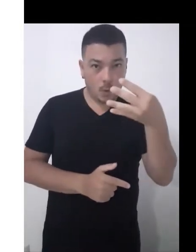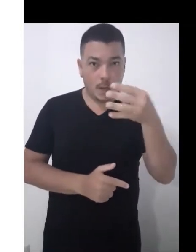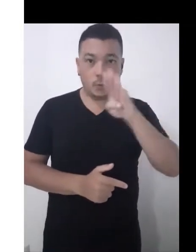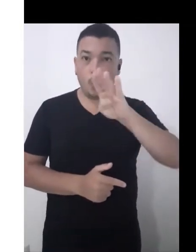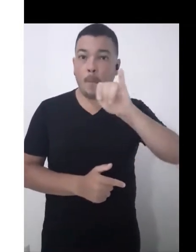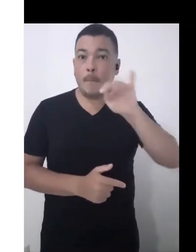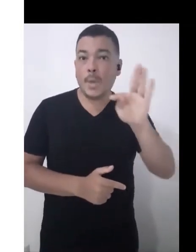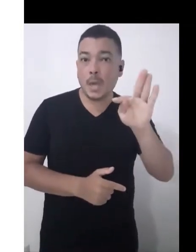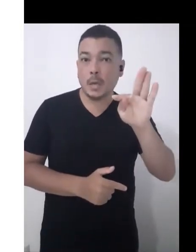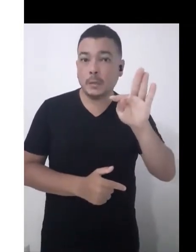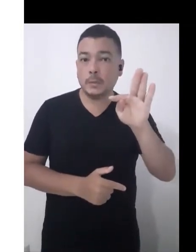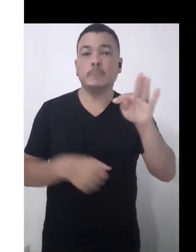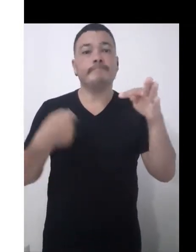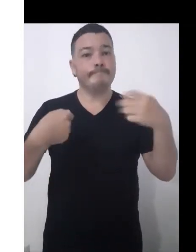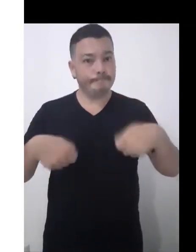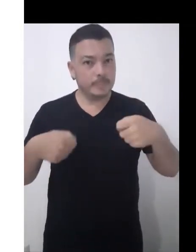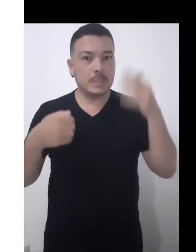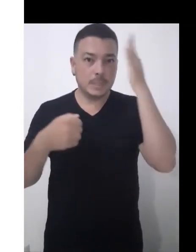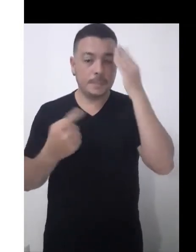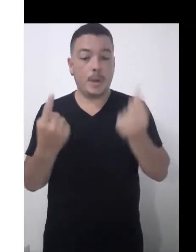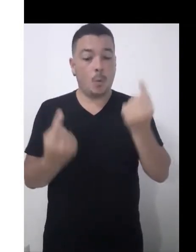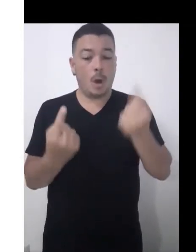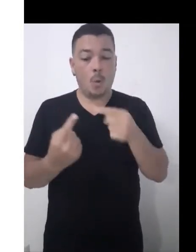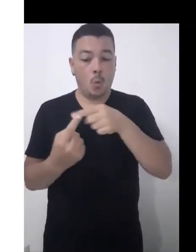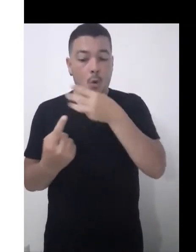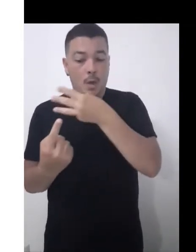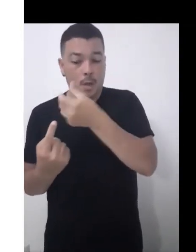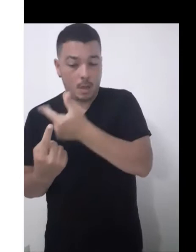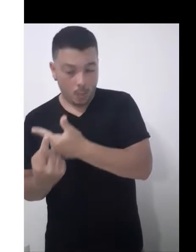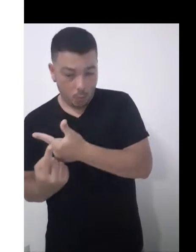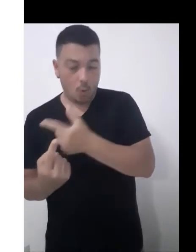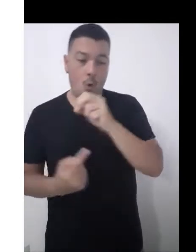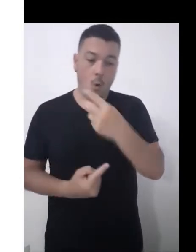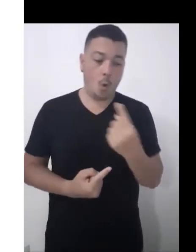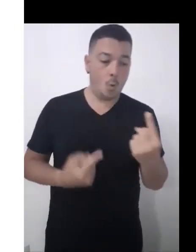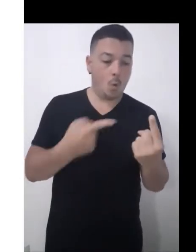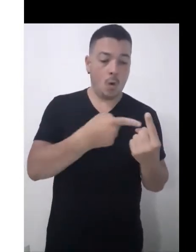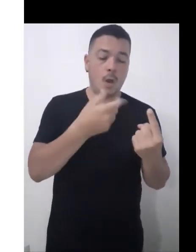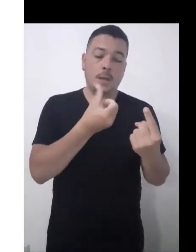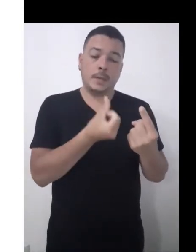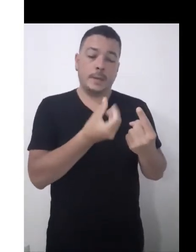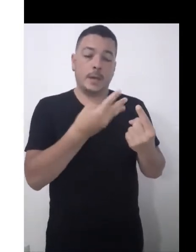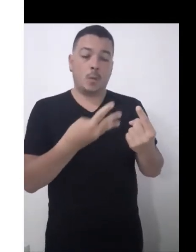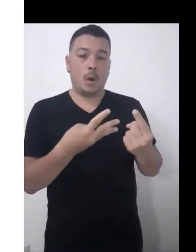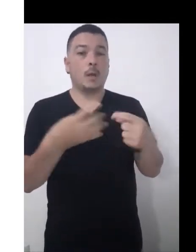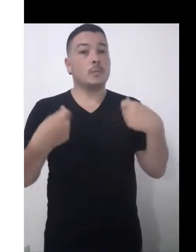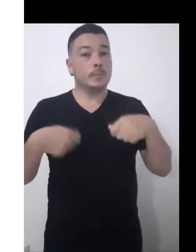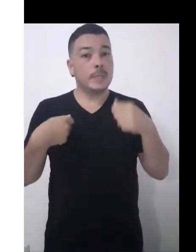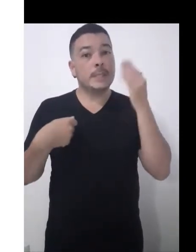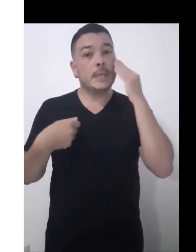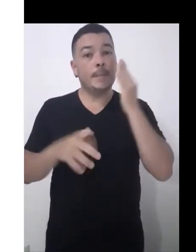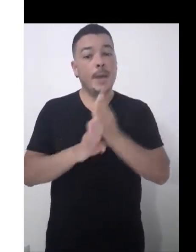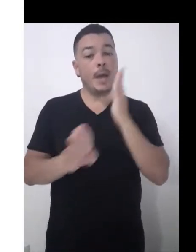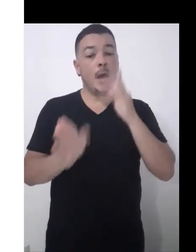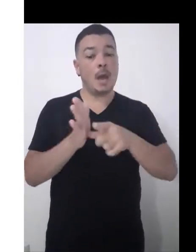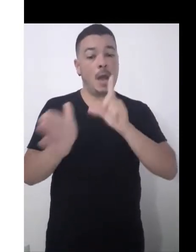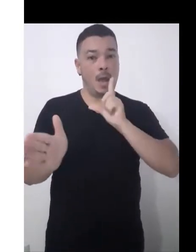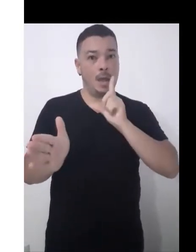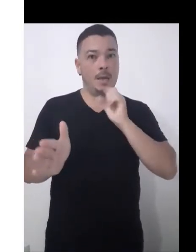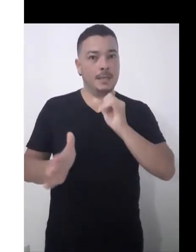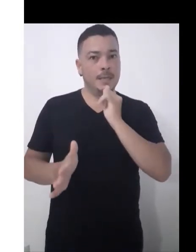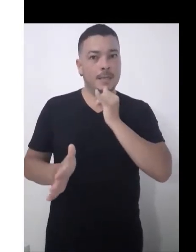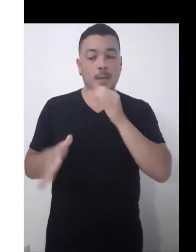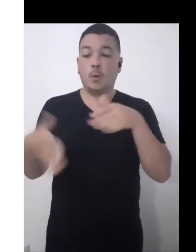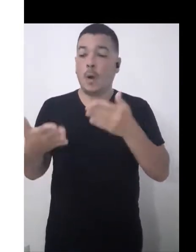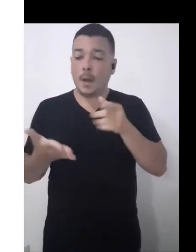Não só o sistema operacional a ser instalado, como qualquer aplicativo, qualquer software que a gente queira instalar. Isso vai depender do hardware. Né? Os barramentos que estão